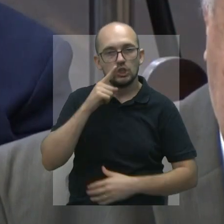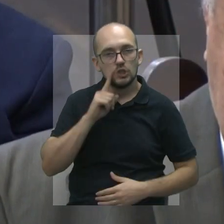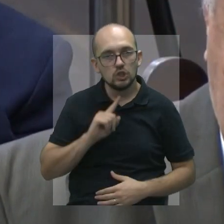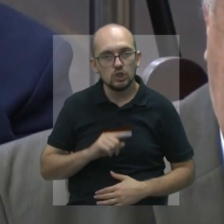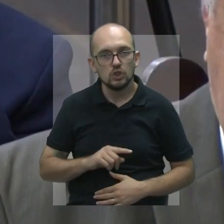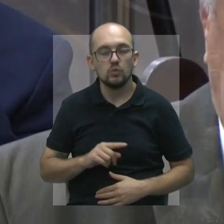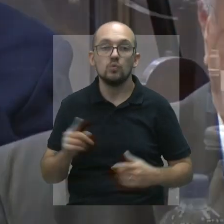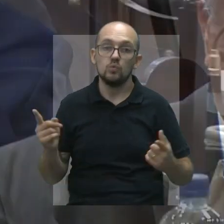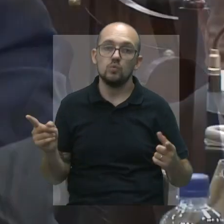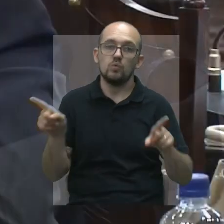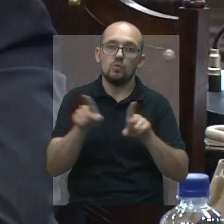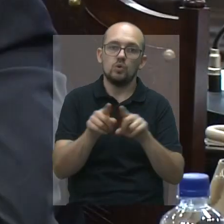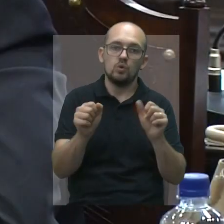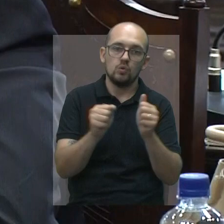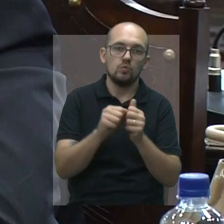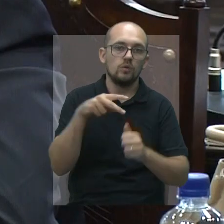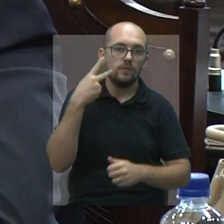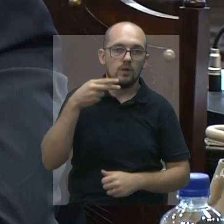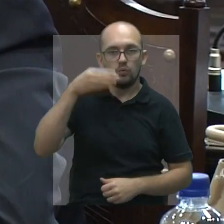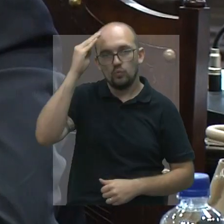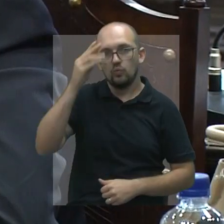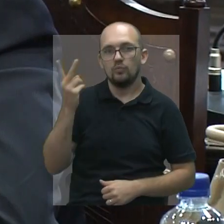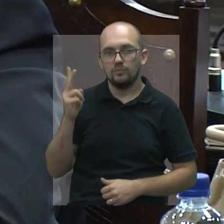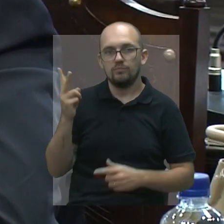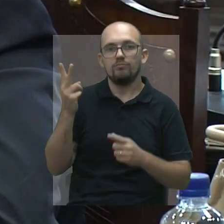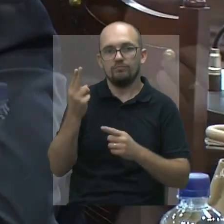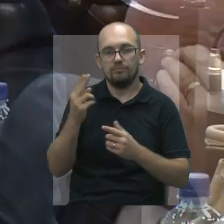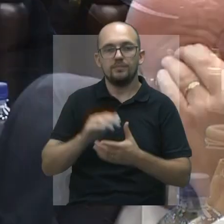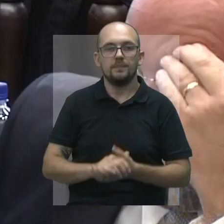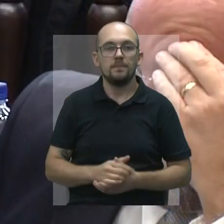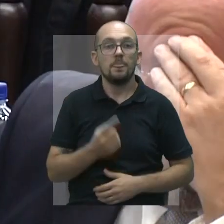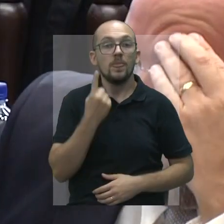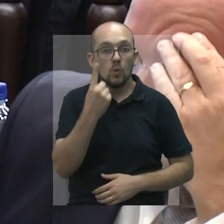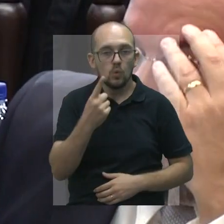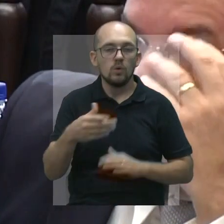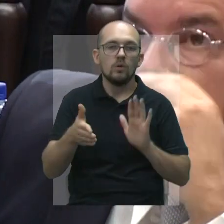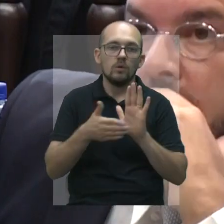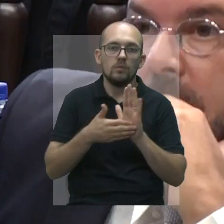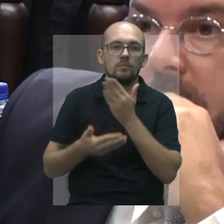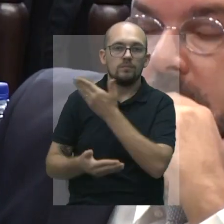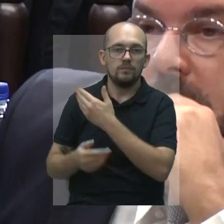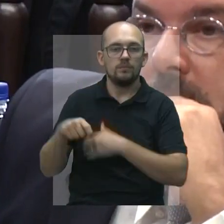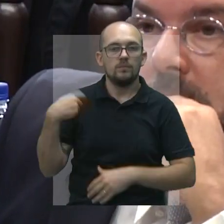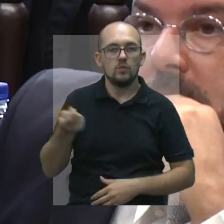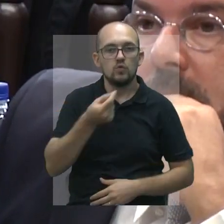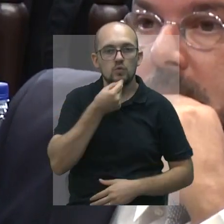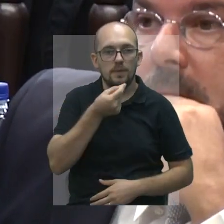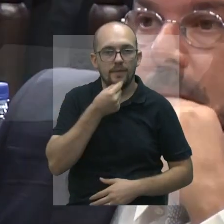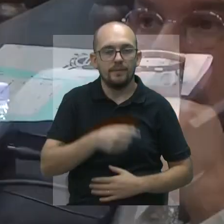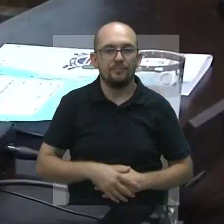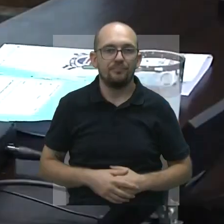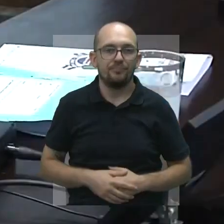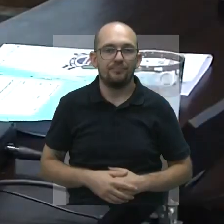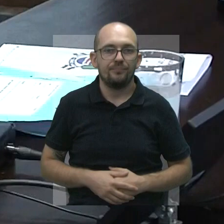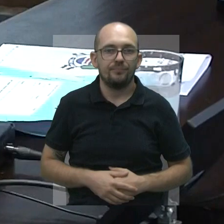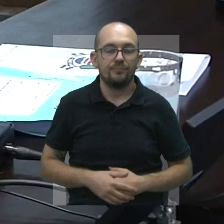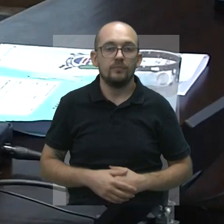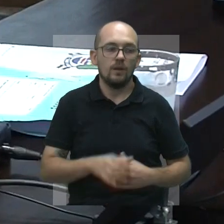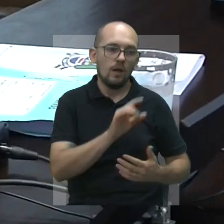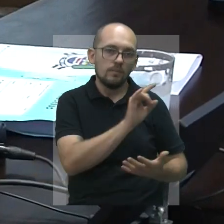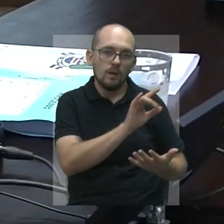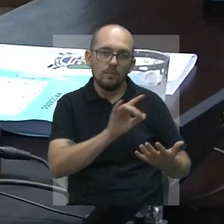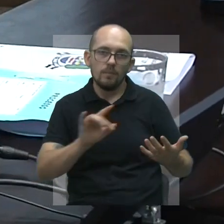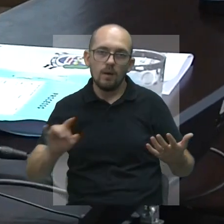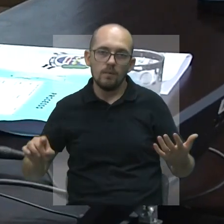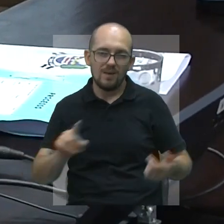Cato, em conjunto com o vereador Tuco Bauab, e uma de autoria do vereador Luiz Henrique Chupeta. As emendas